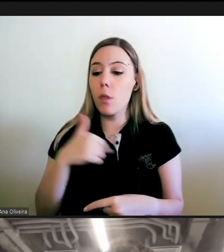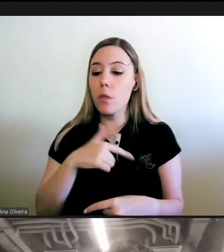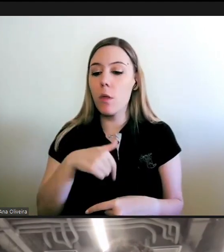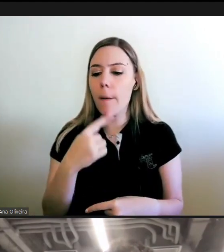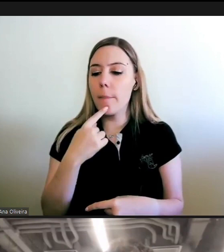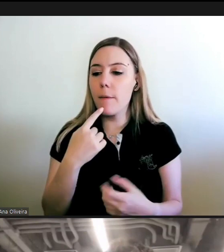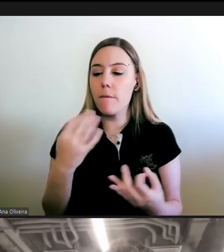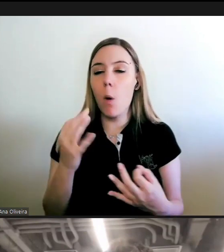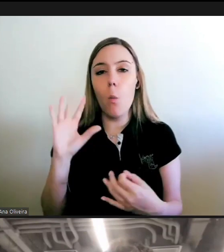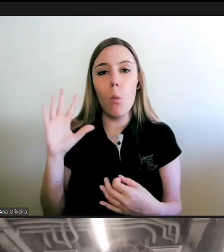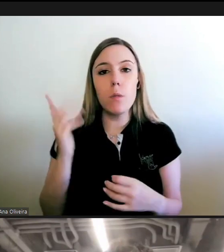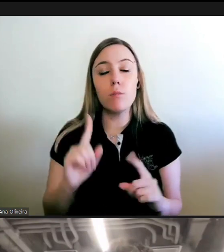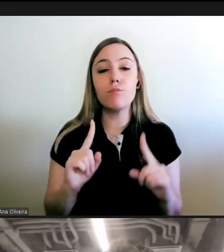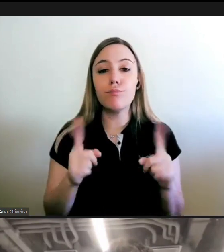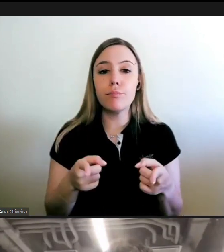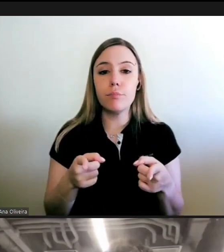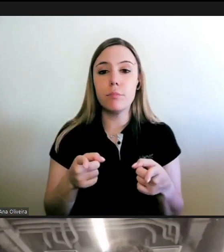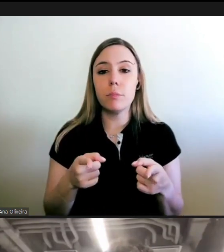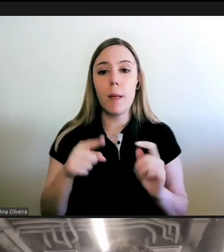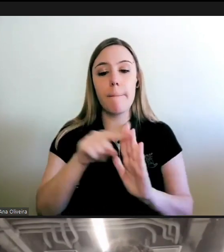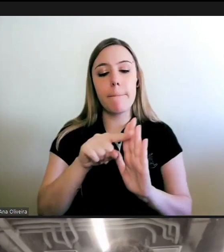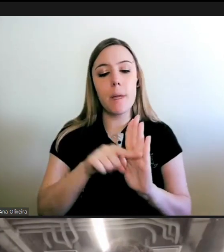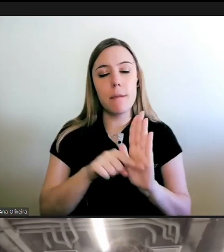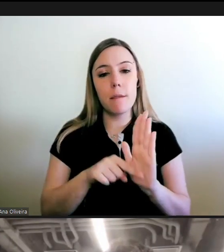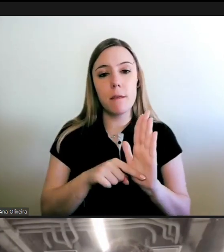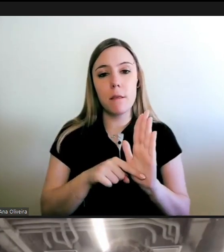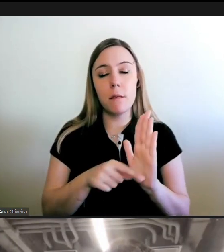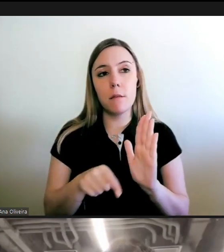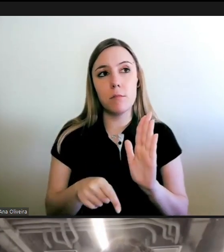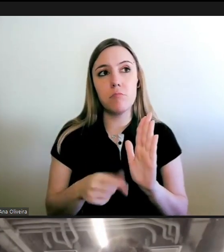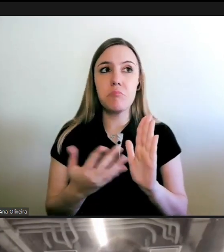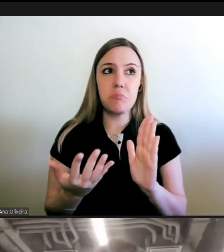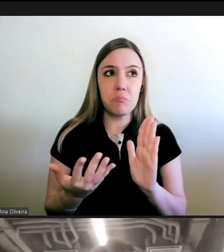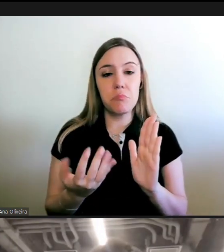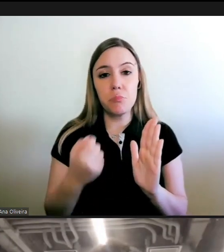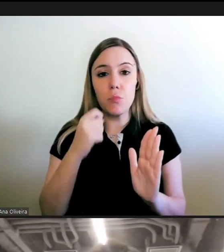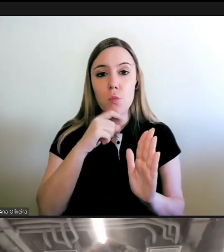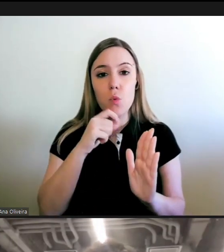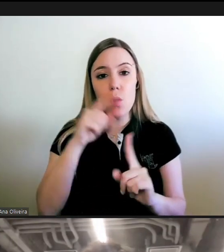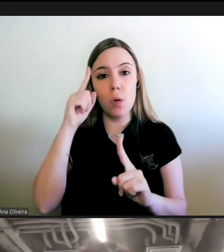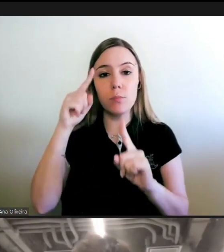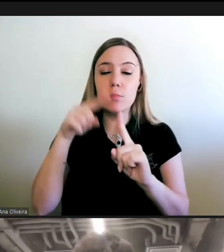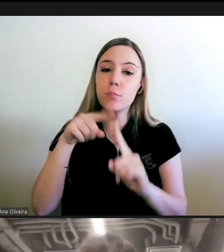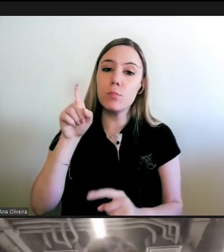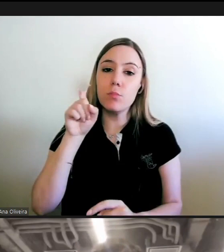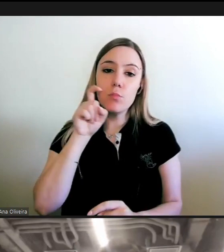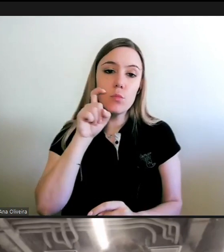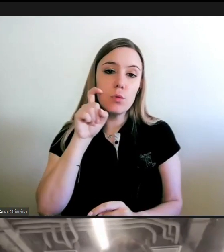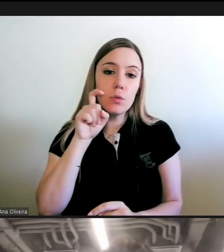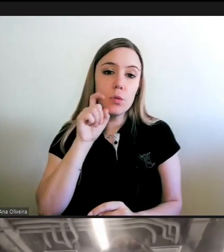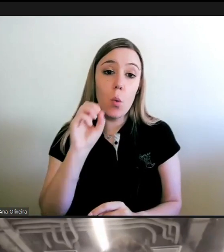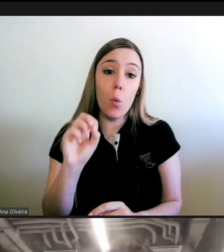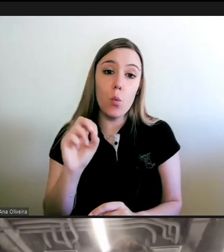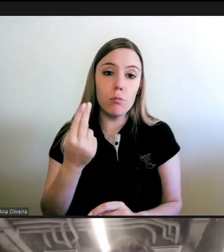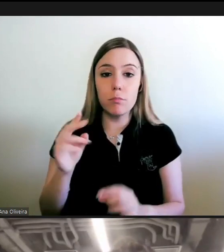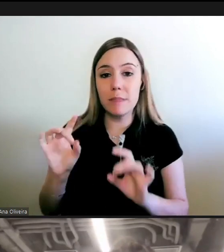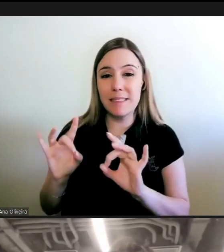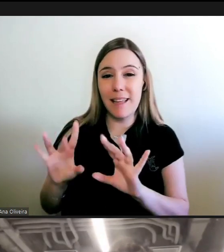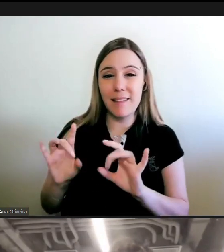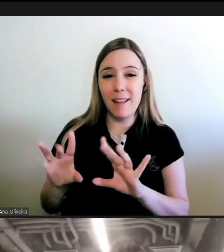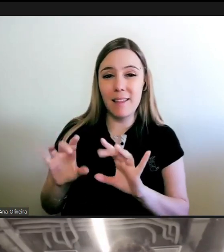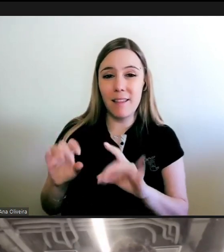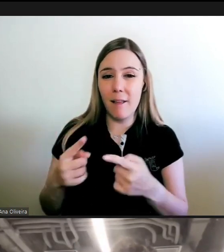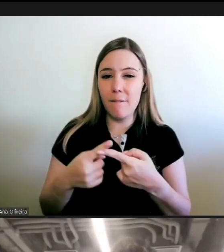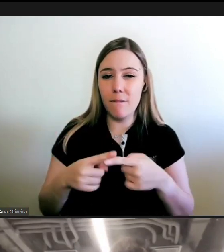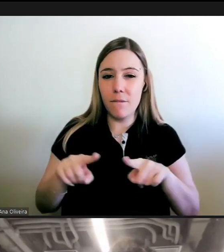que vamos implementando as medidas que tendencialmente seriam para proteger ou para evitar